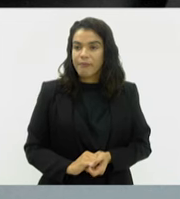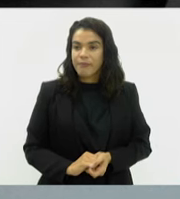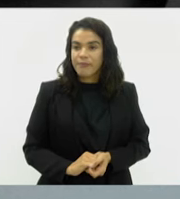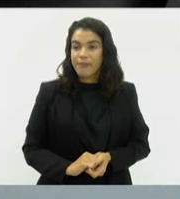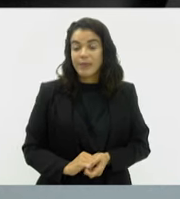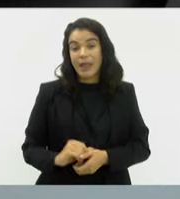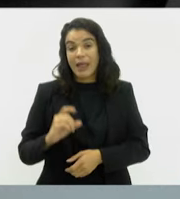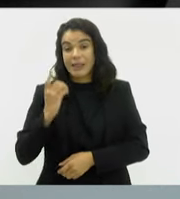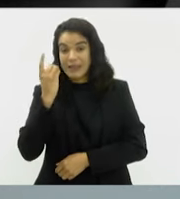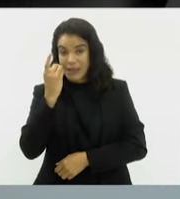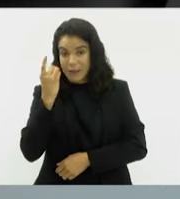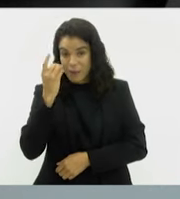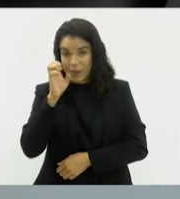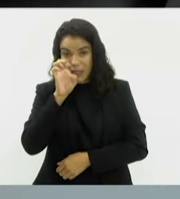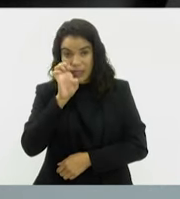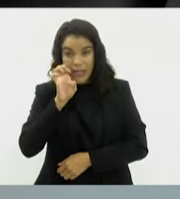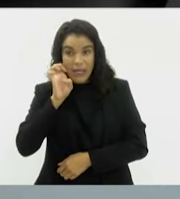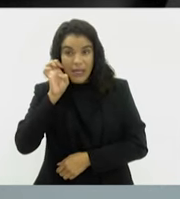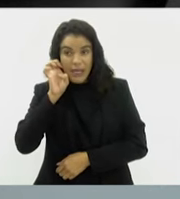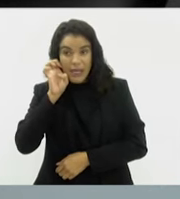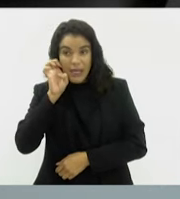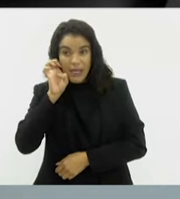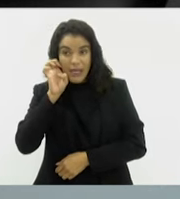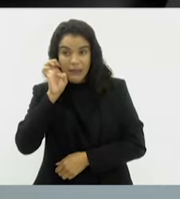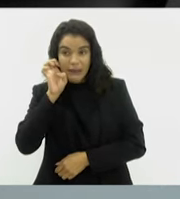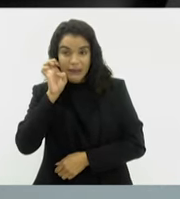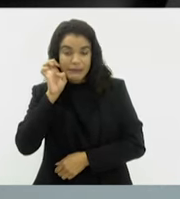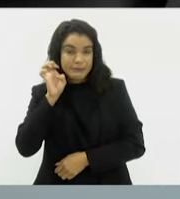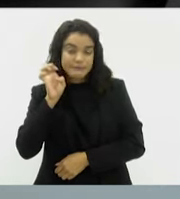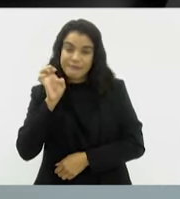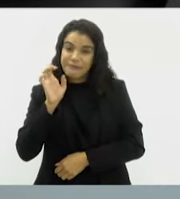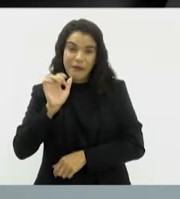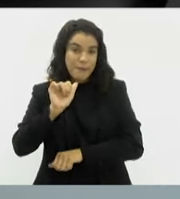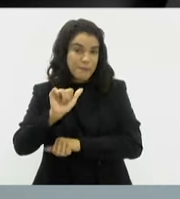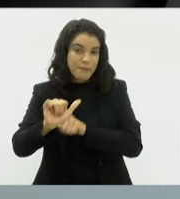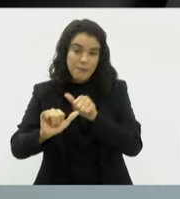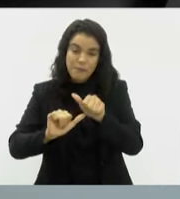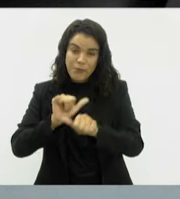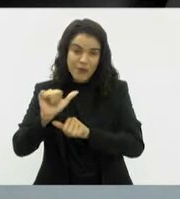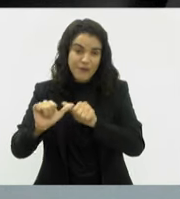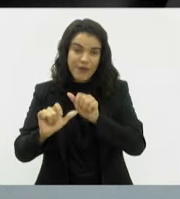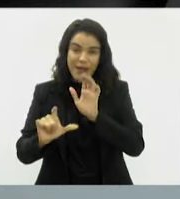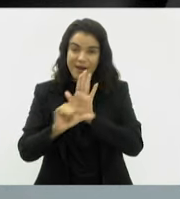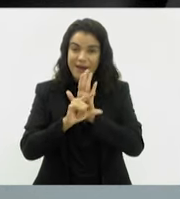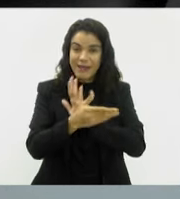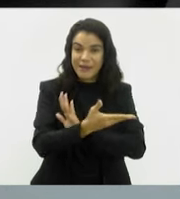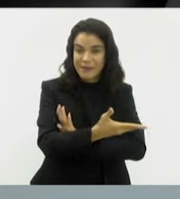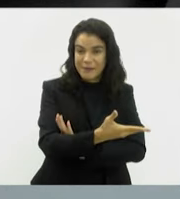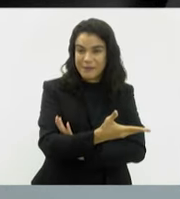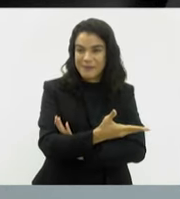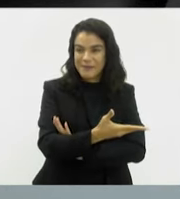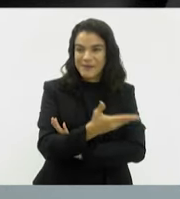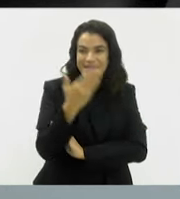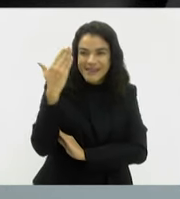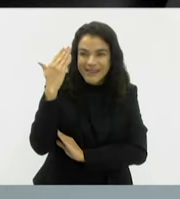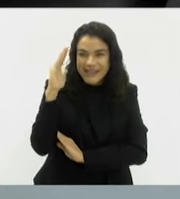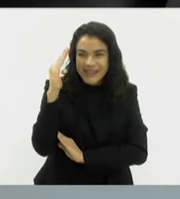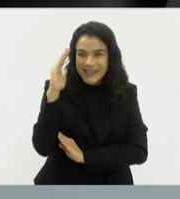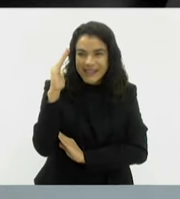da deputada Élica Takimoto terá que modificar a lei dele. Você está